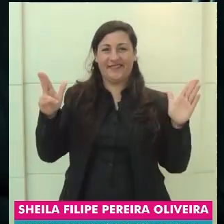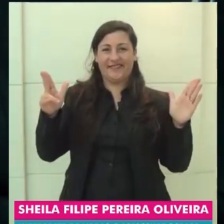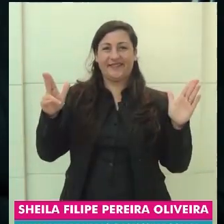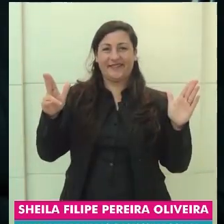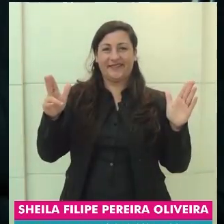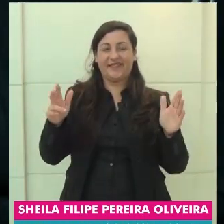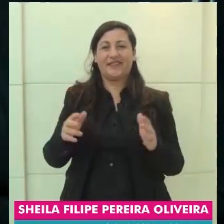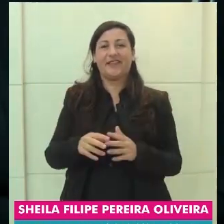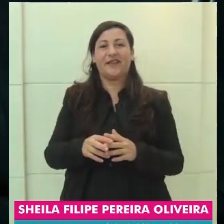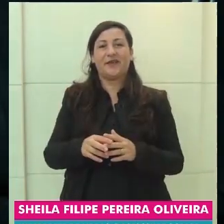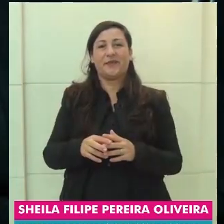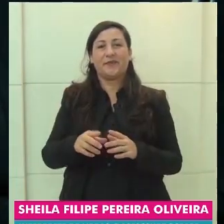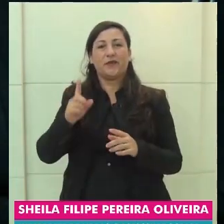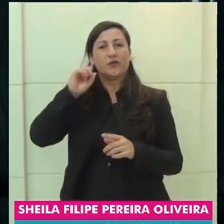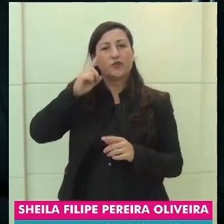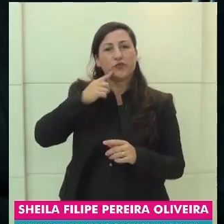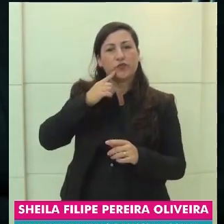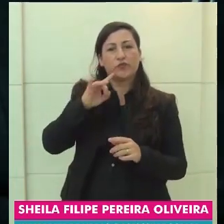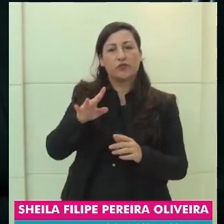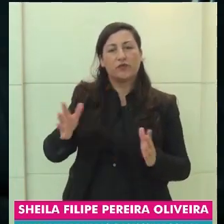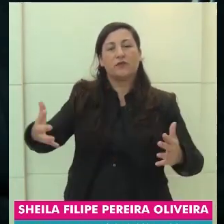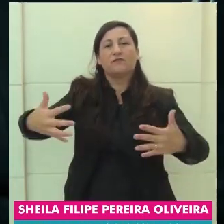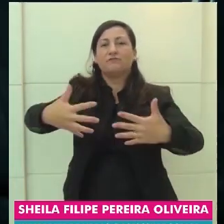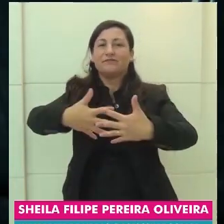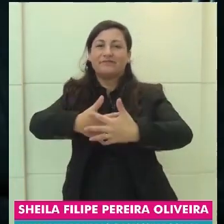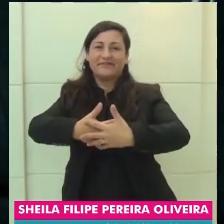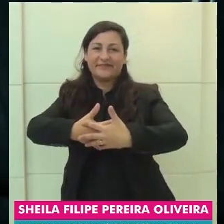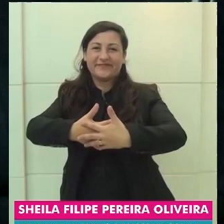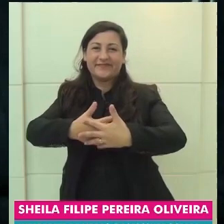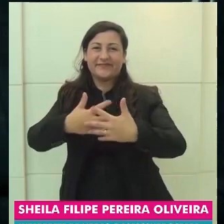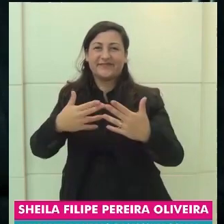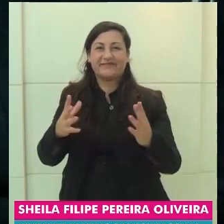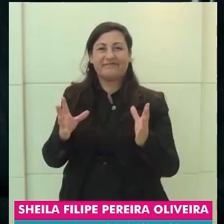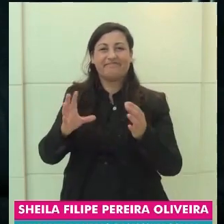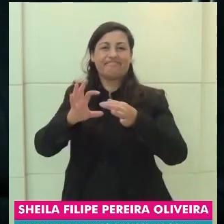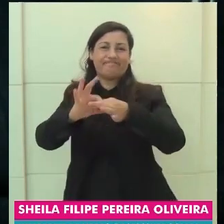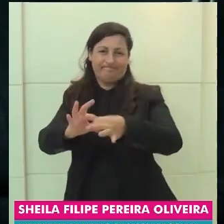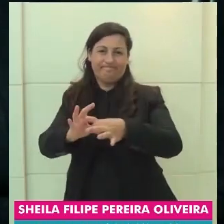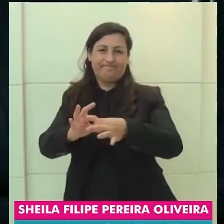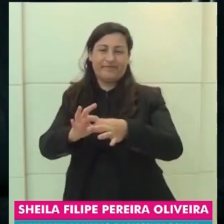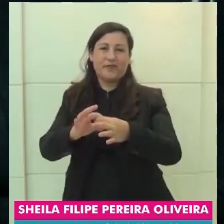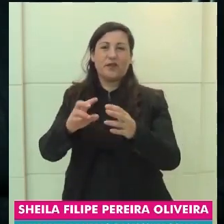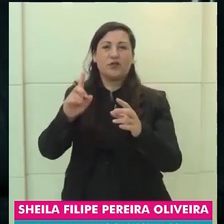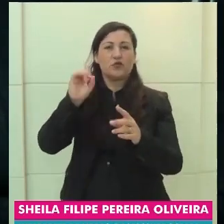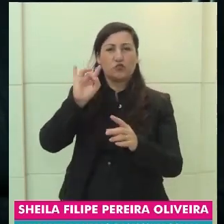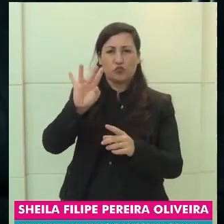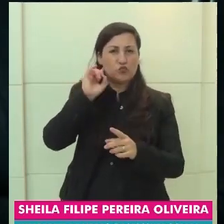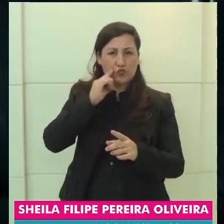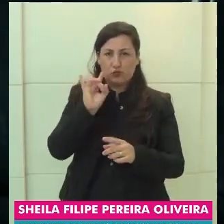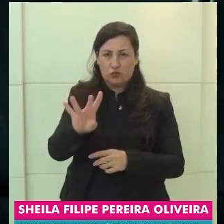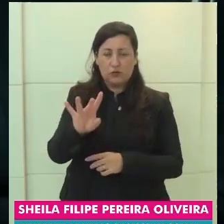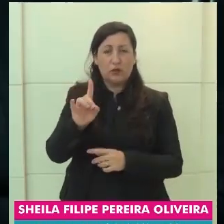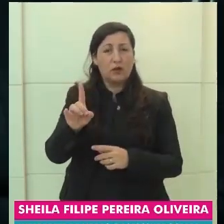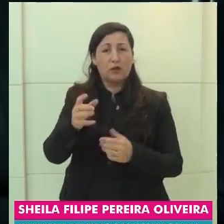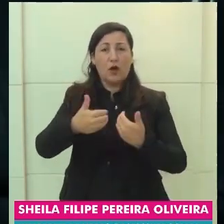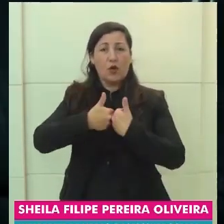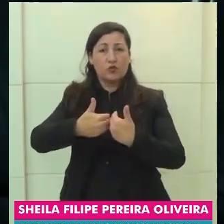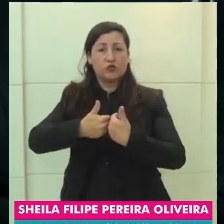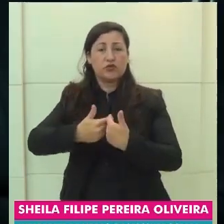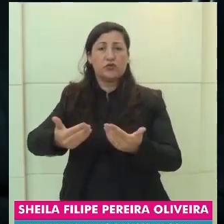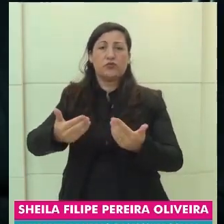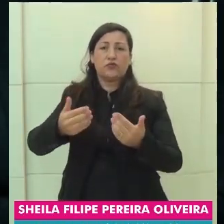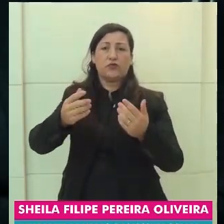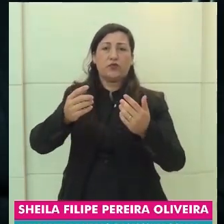causa da surdez. É a causa do autismo, é a causa da deficiência físico, né? Mental é